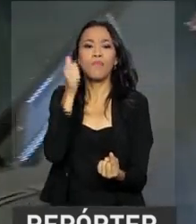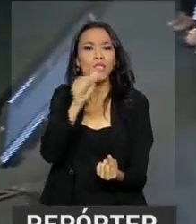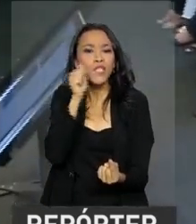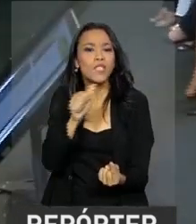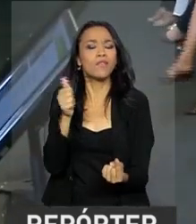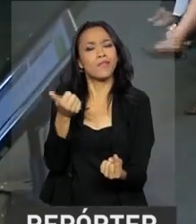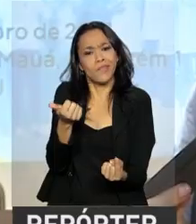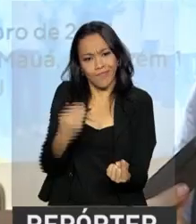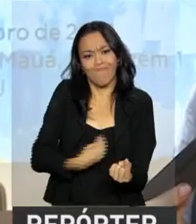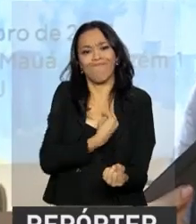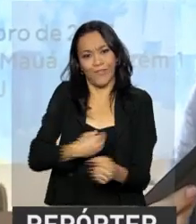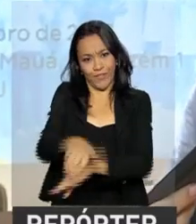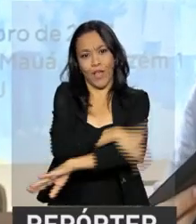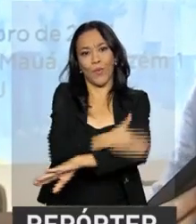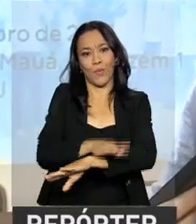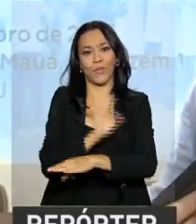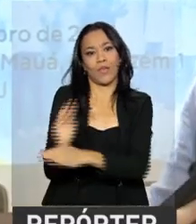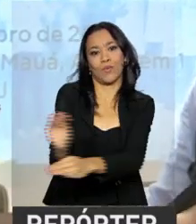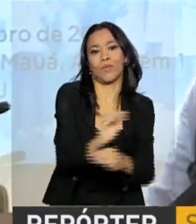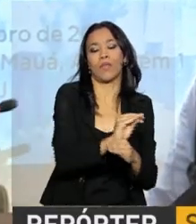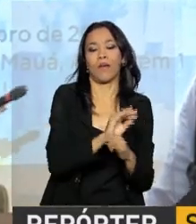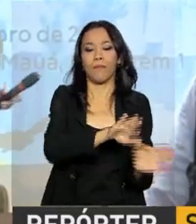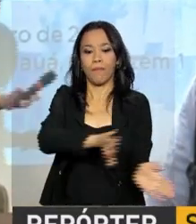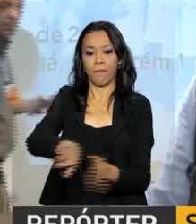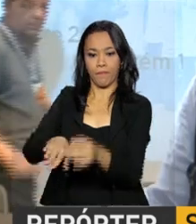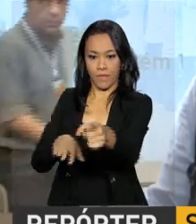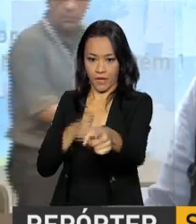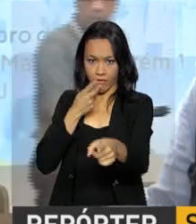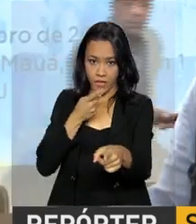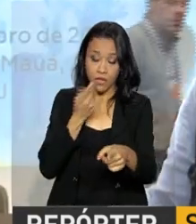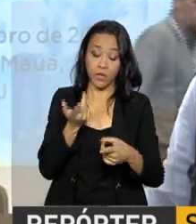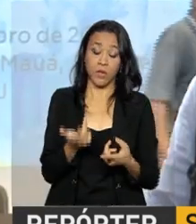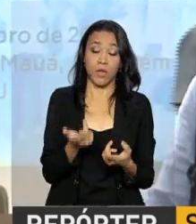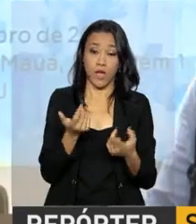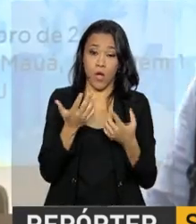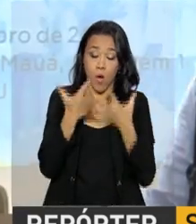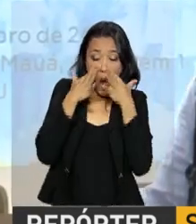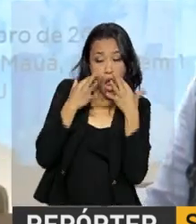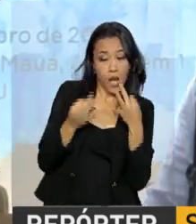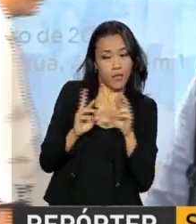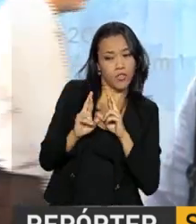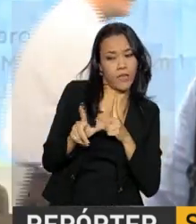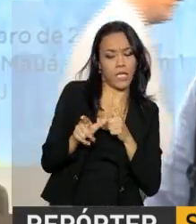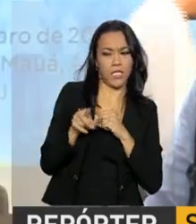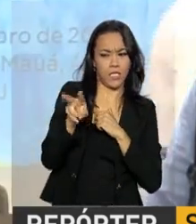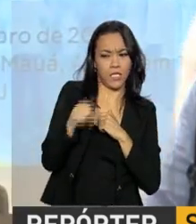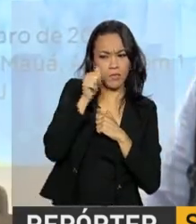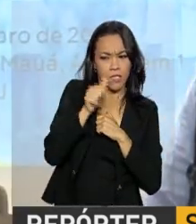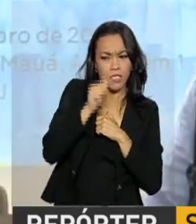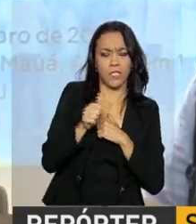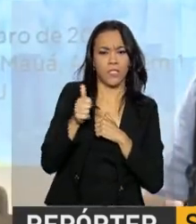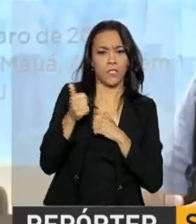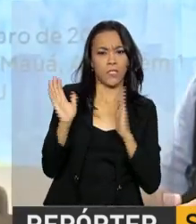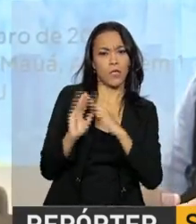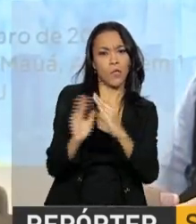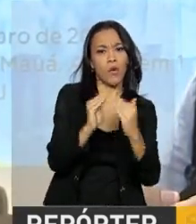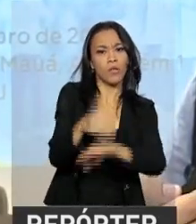vivem nas ruas. Para a gente ter um olhar diferenciado das meninas moradoras de